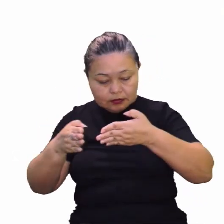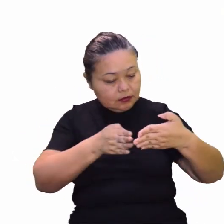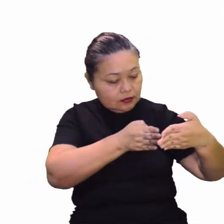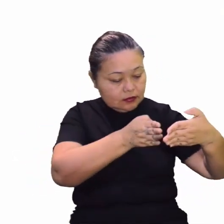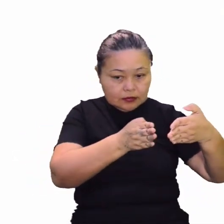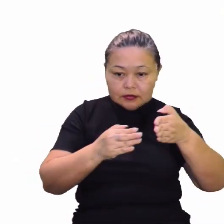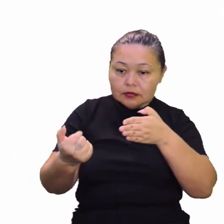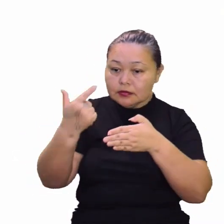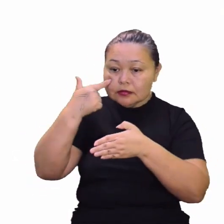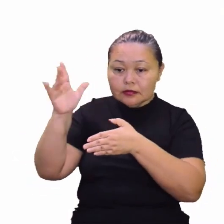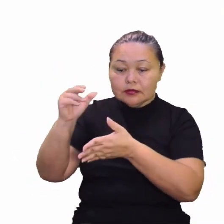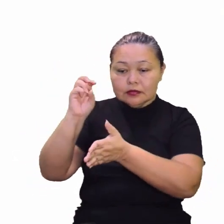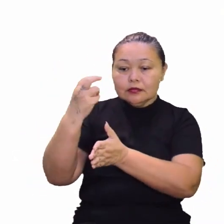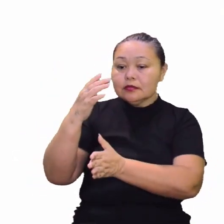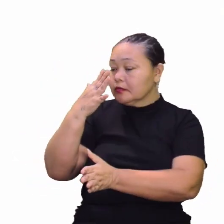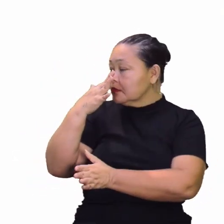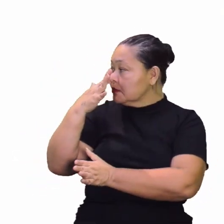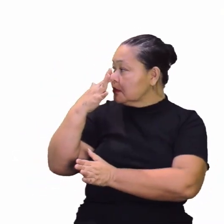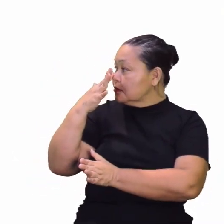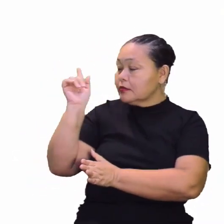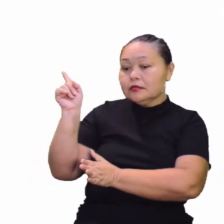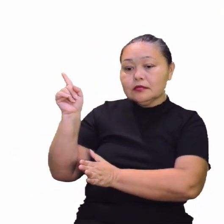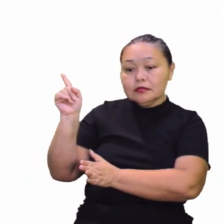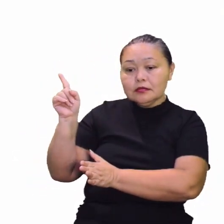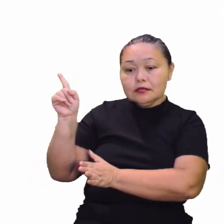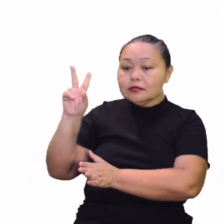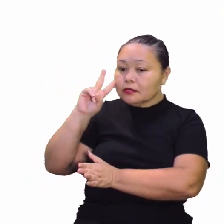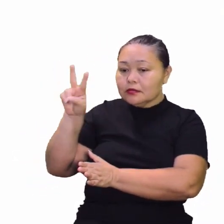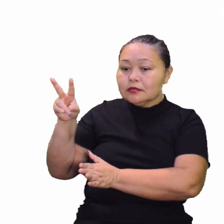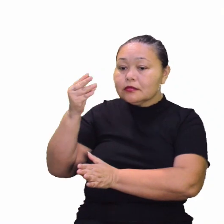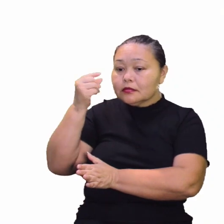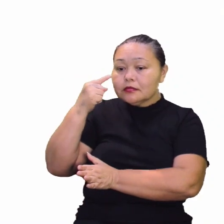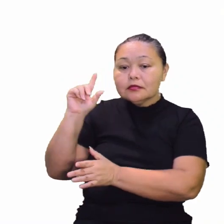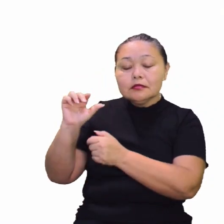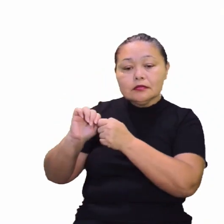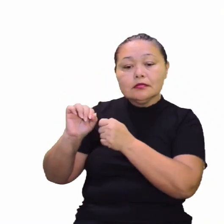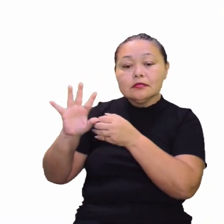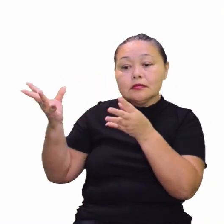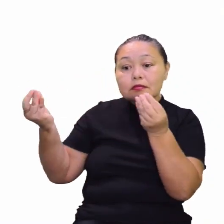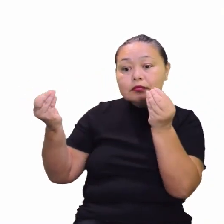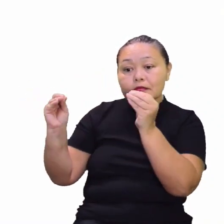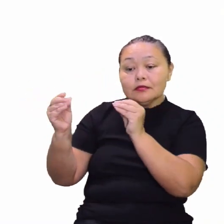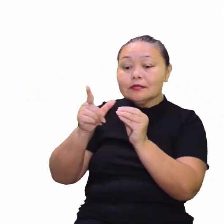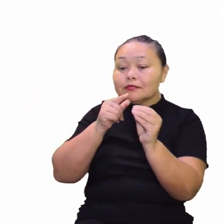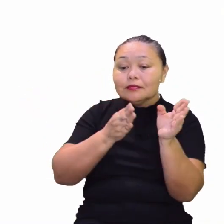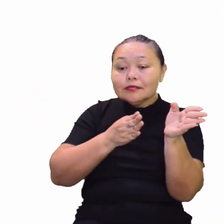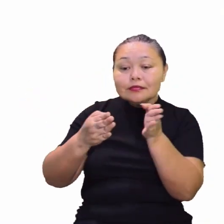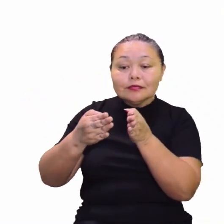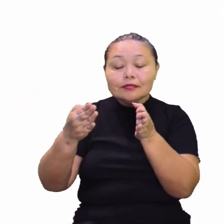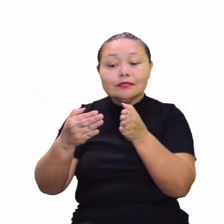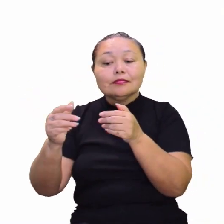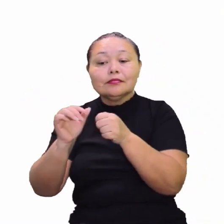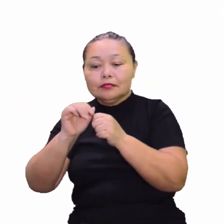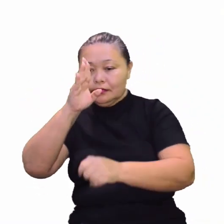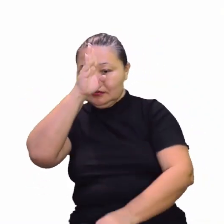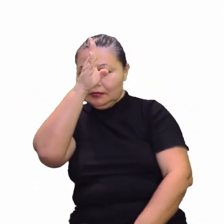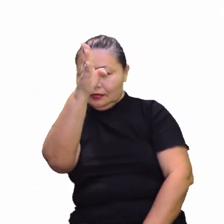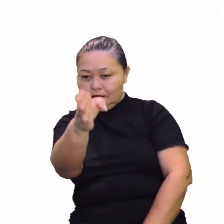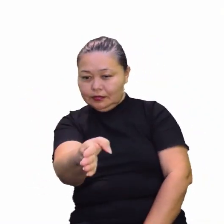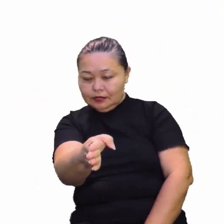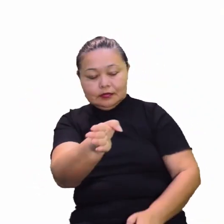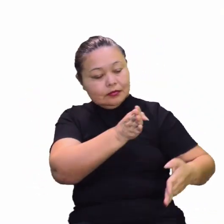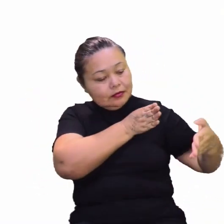que a gente observa aqui nessa imagem, onde a gente vai ter nessa composição o